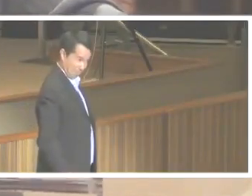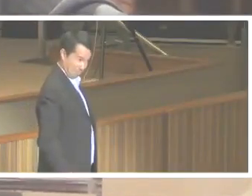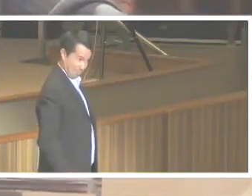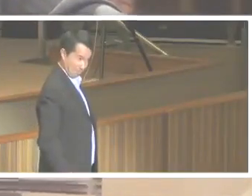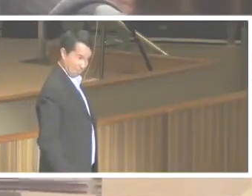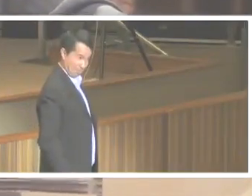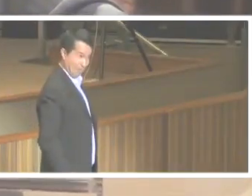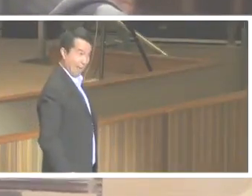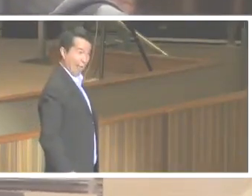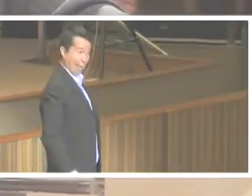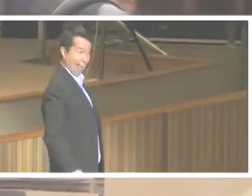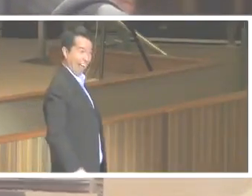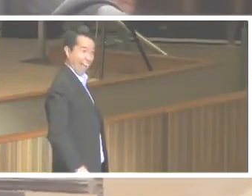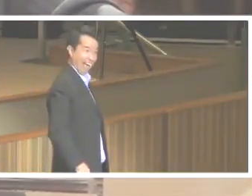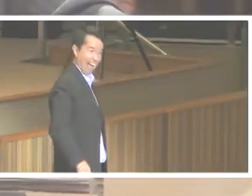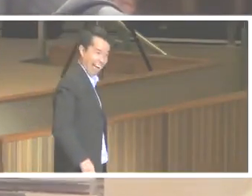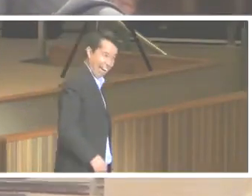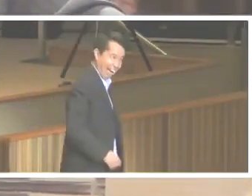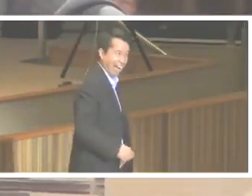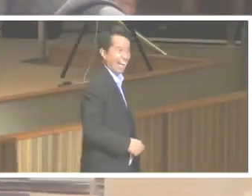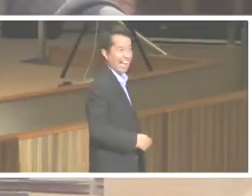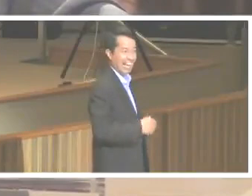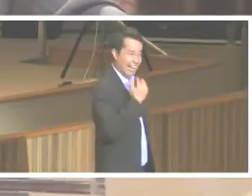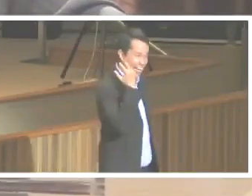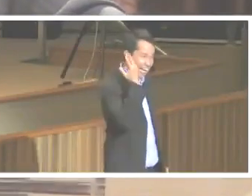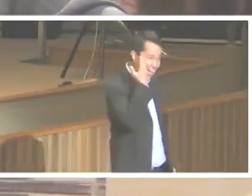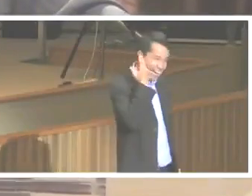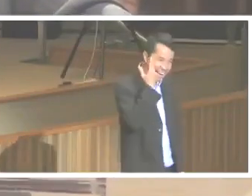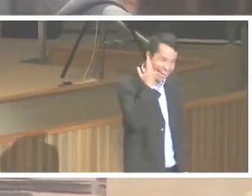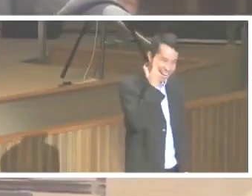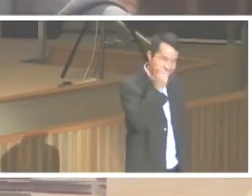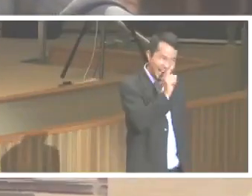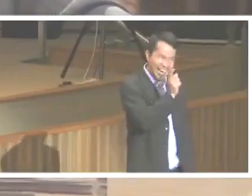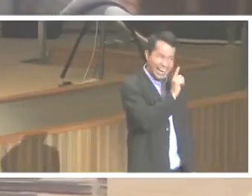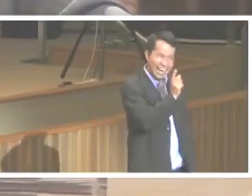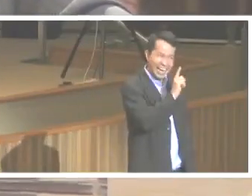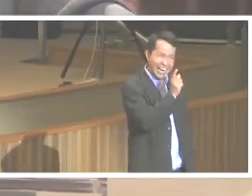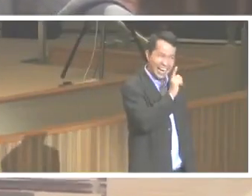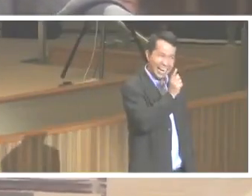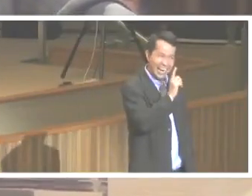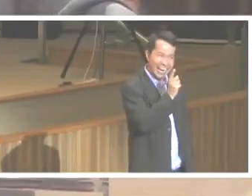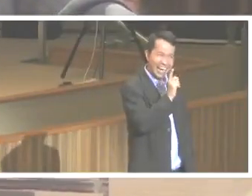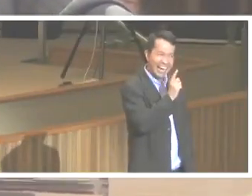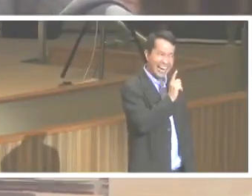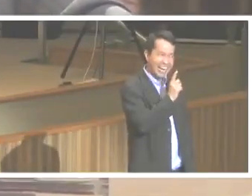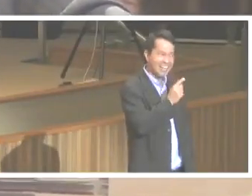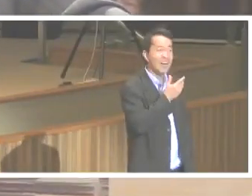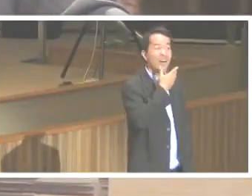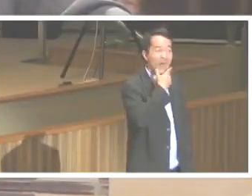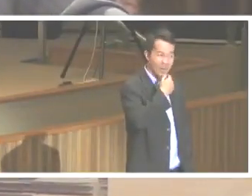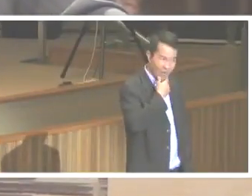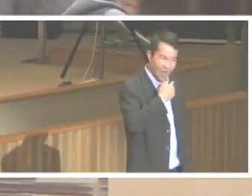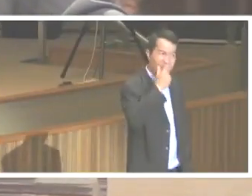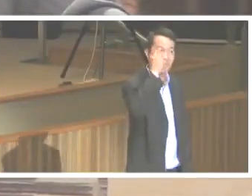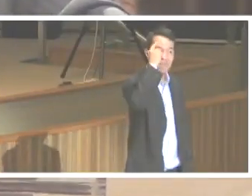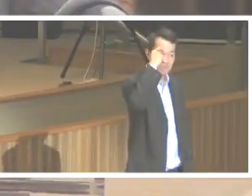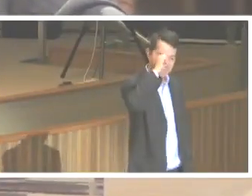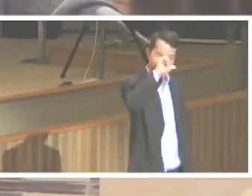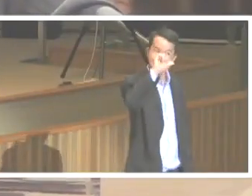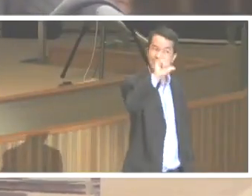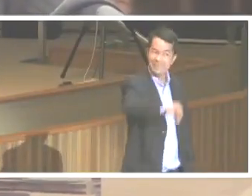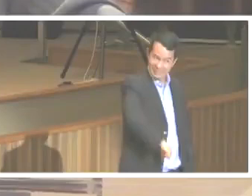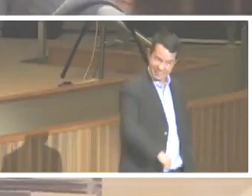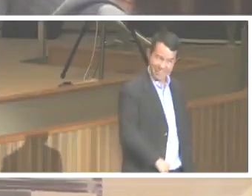não é normal ela sabia que por mais que tentasse explicar o